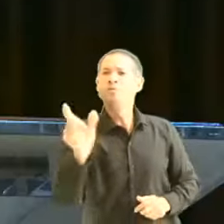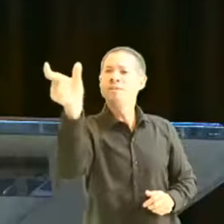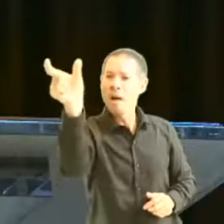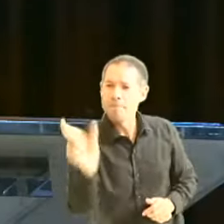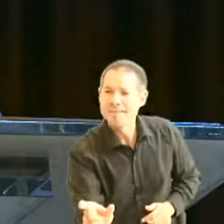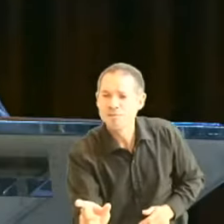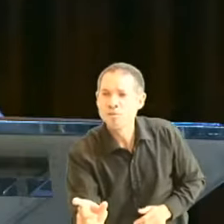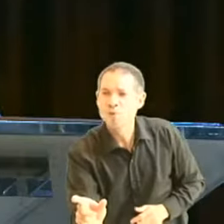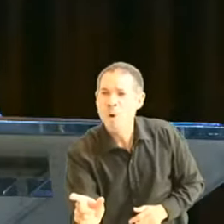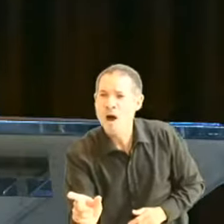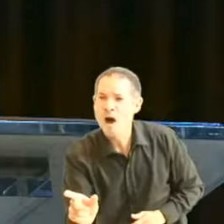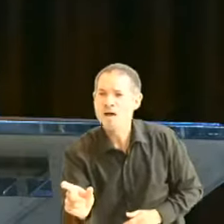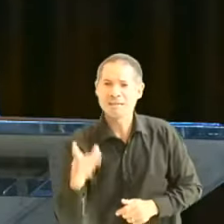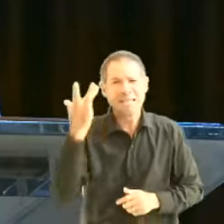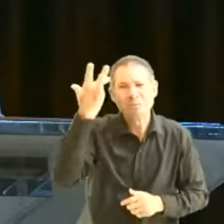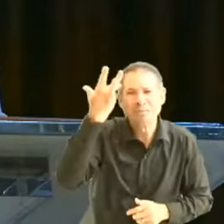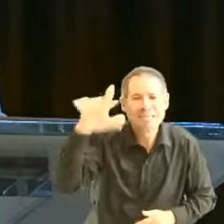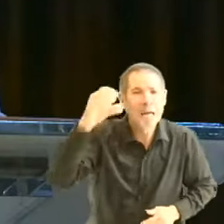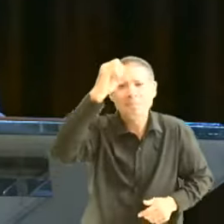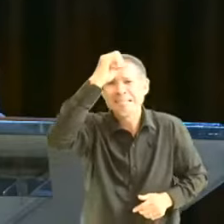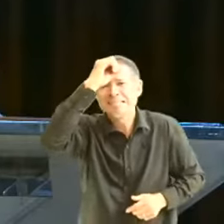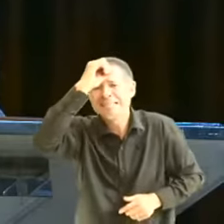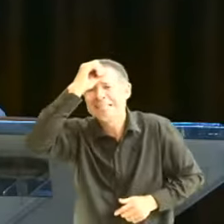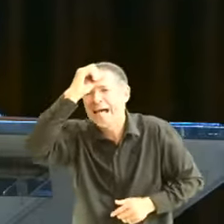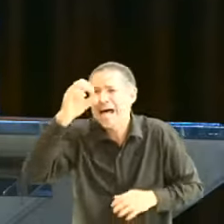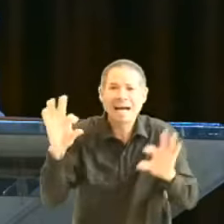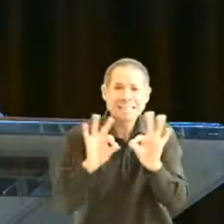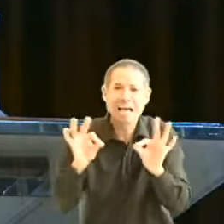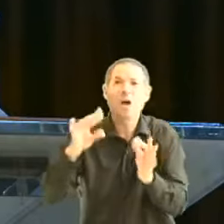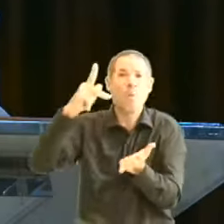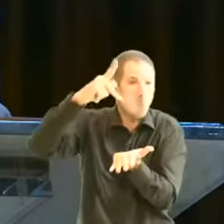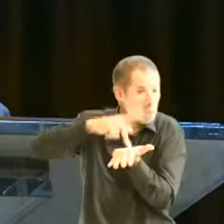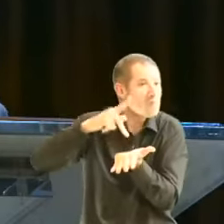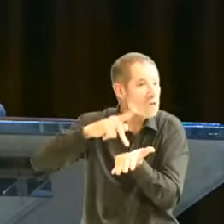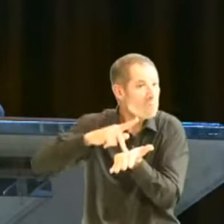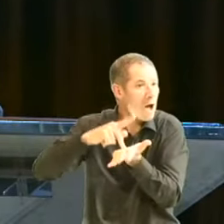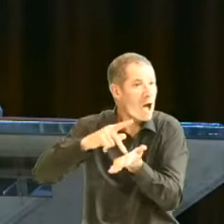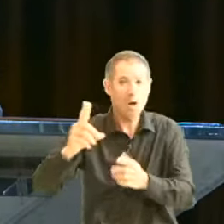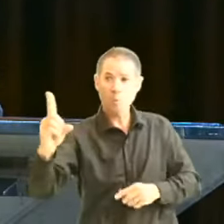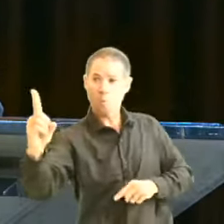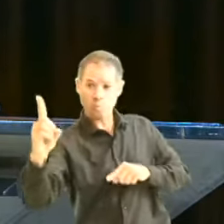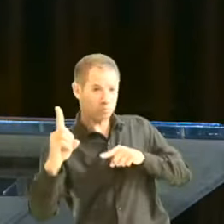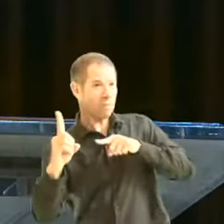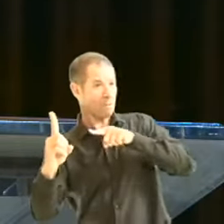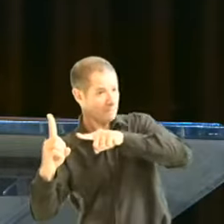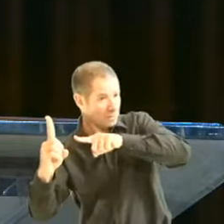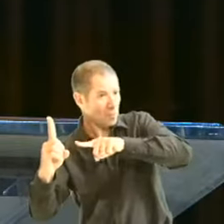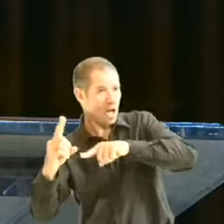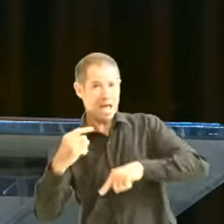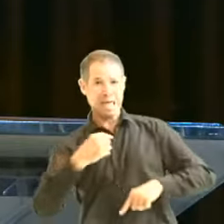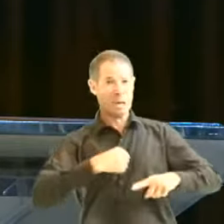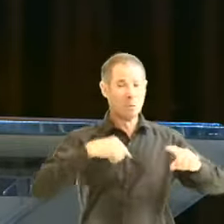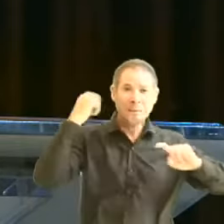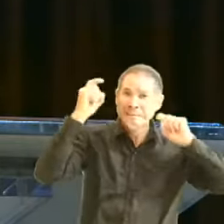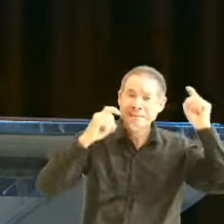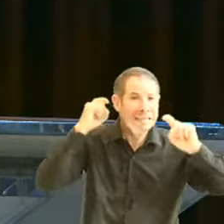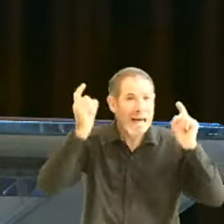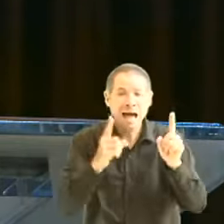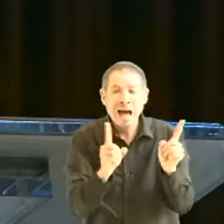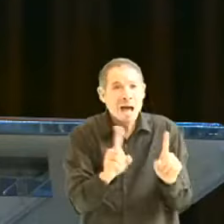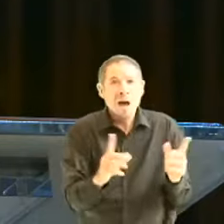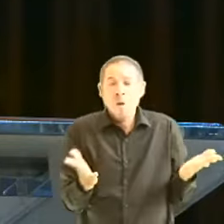de nada do que está acontecendo, para confirmar, para dizer que eu não estou maluco.